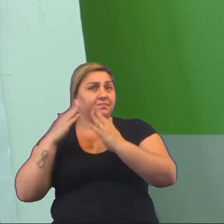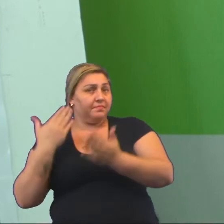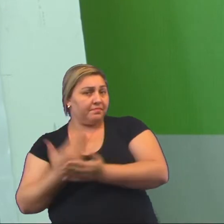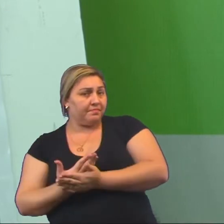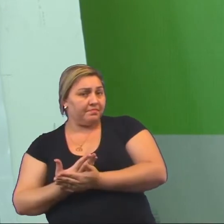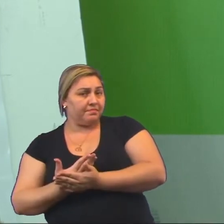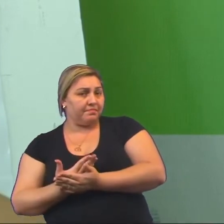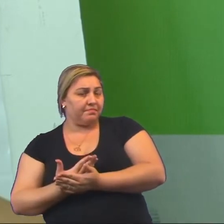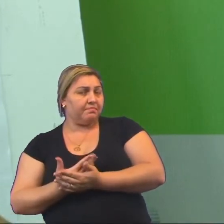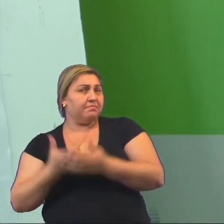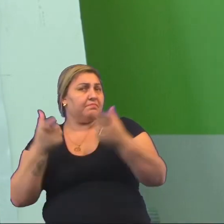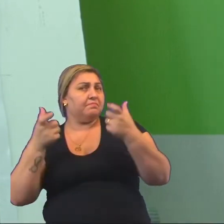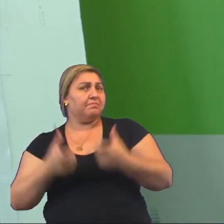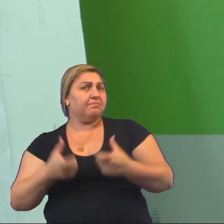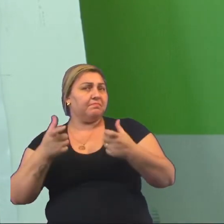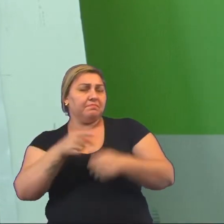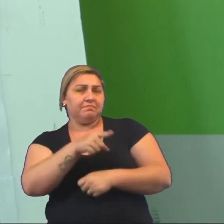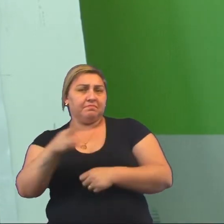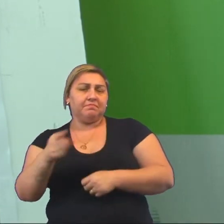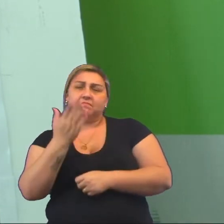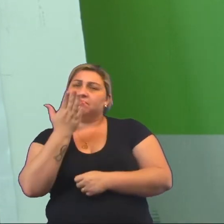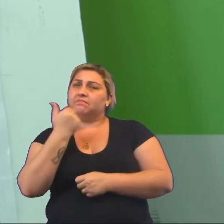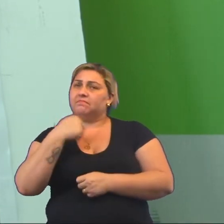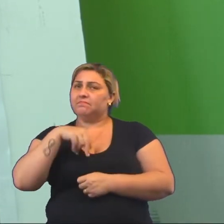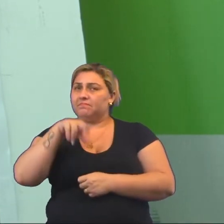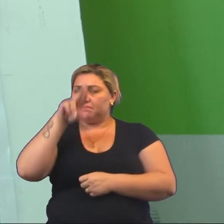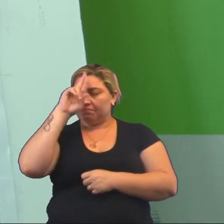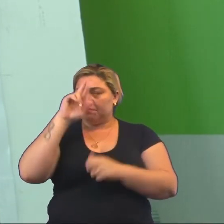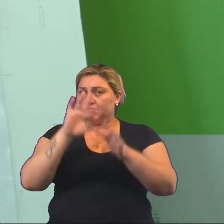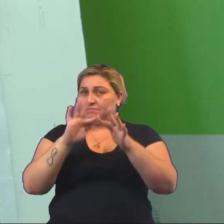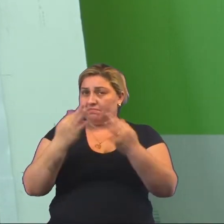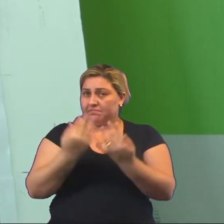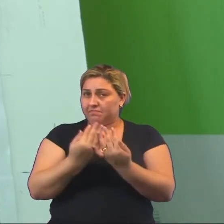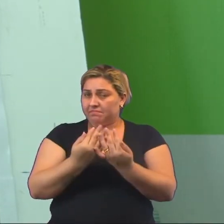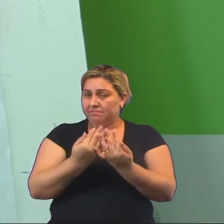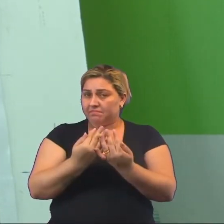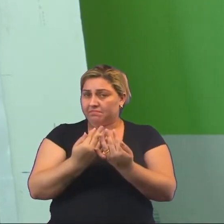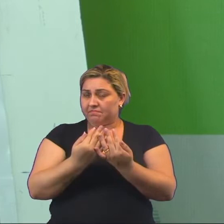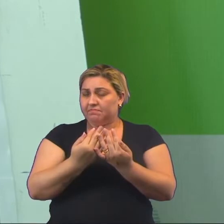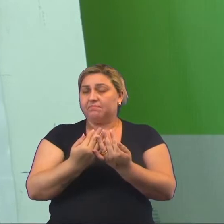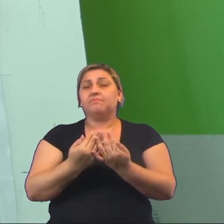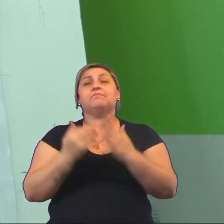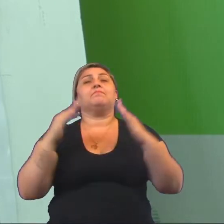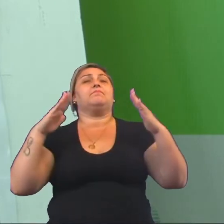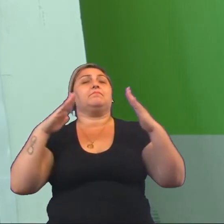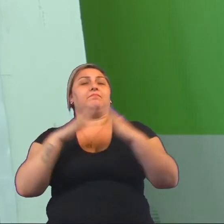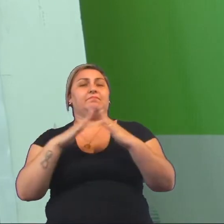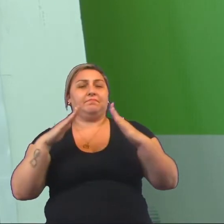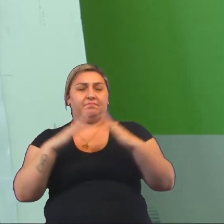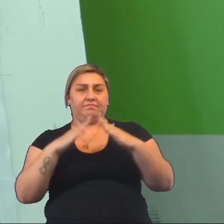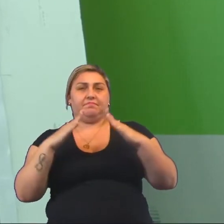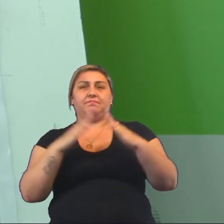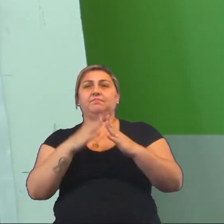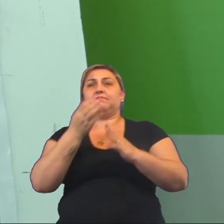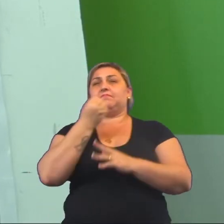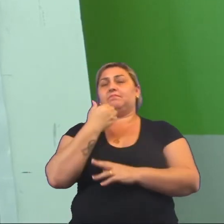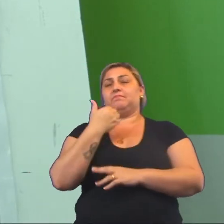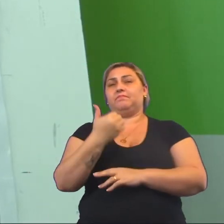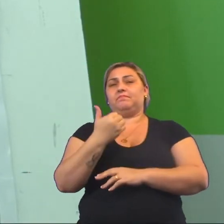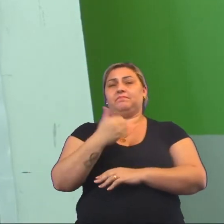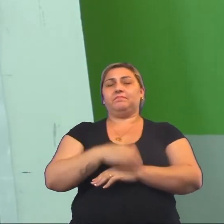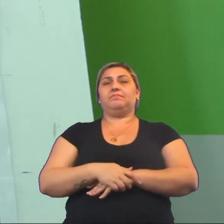na escola. Onde é que vocês almoçam com a família de vocês? Em casa,